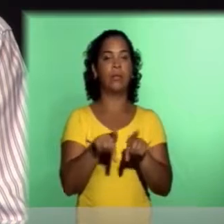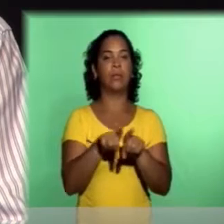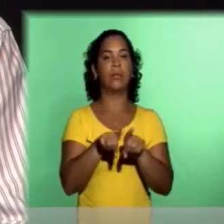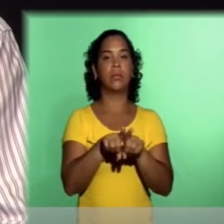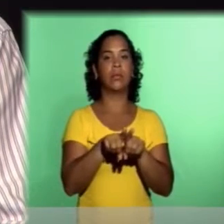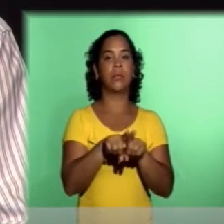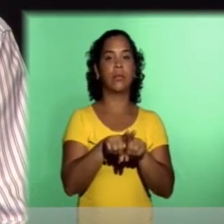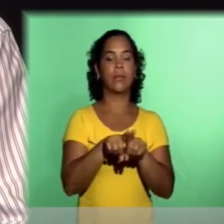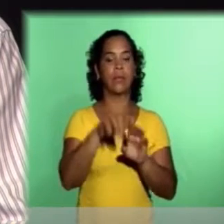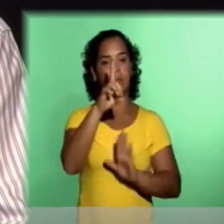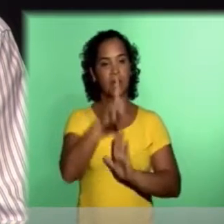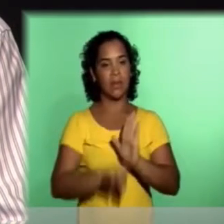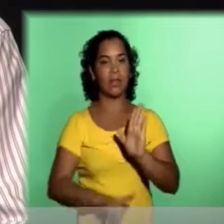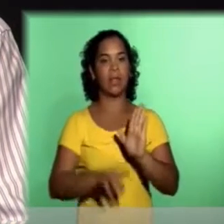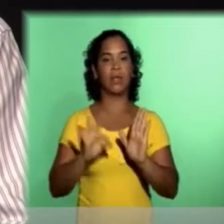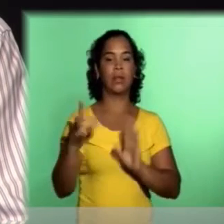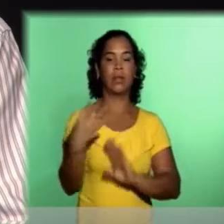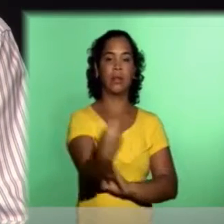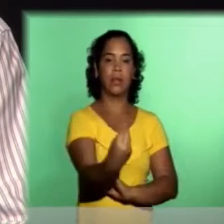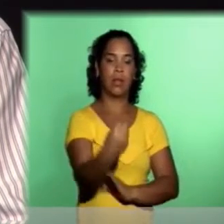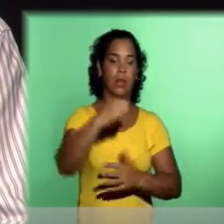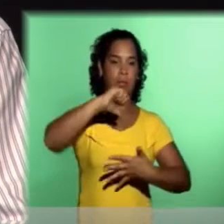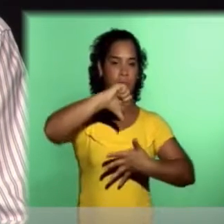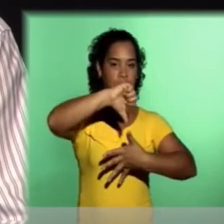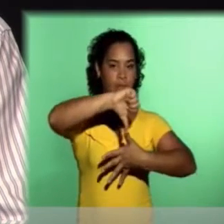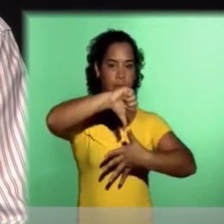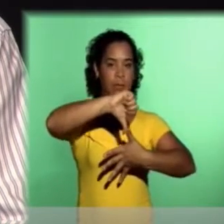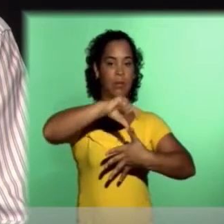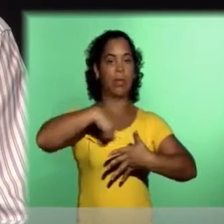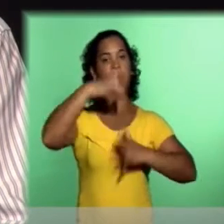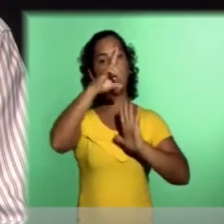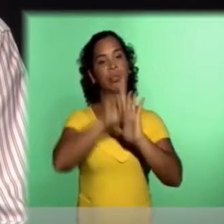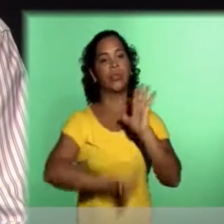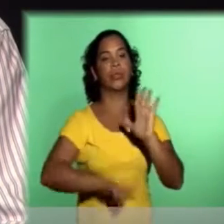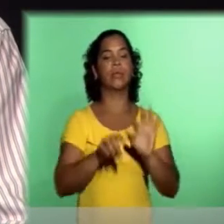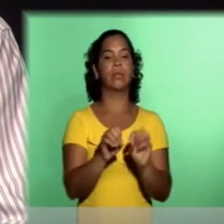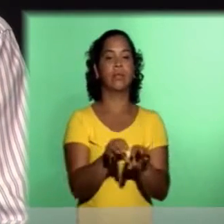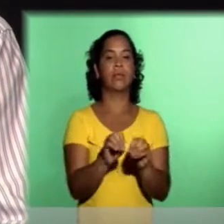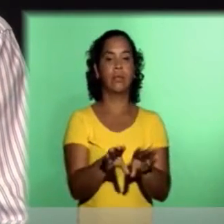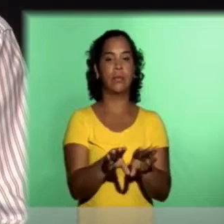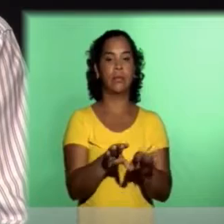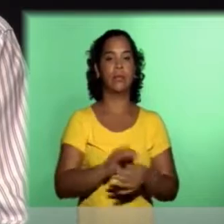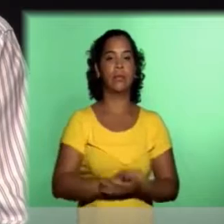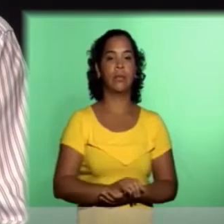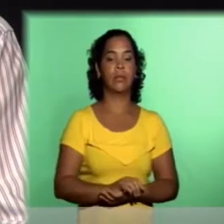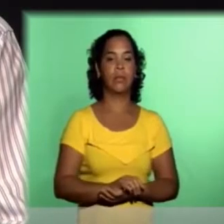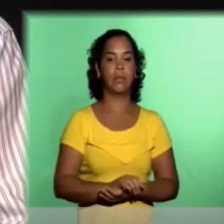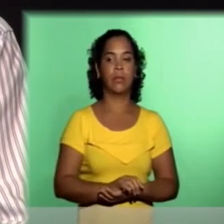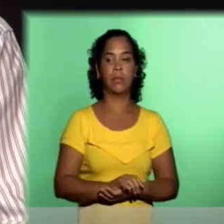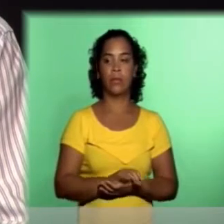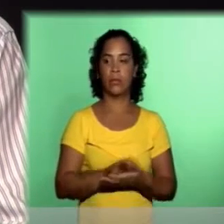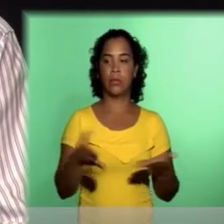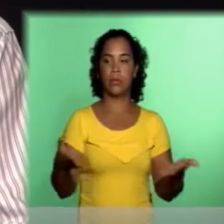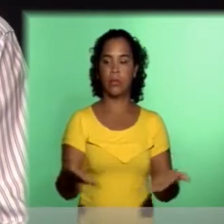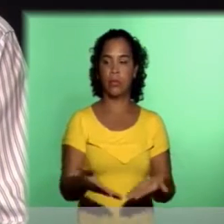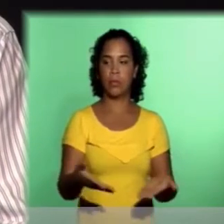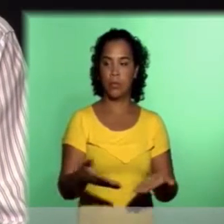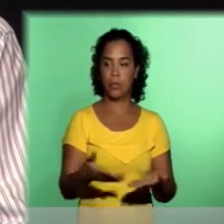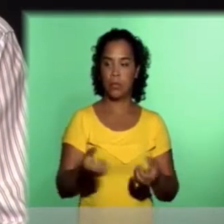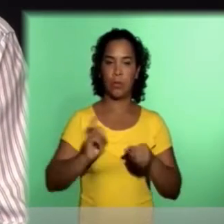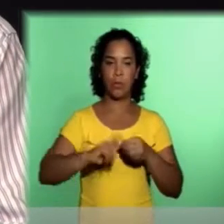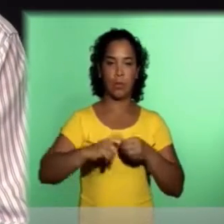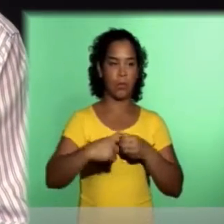Comitê Diretivo da Campanha Latino-Americana pelo Direito à Educação. É colunista do UOL,